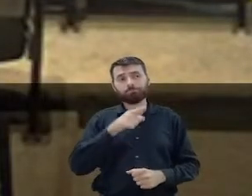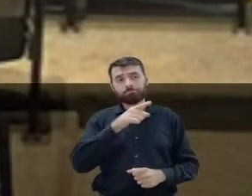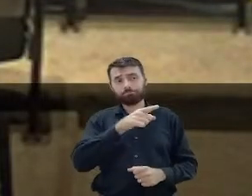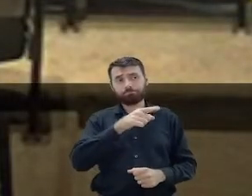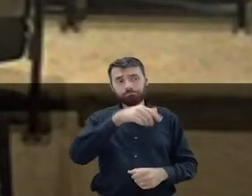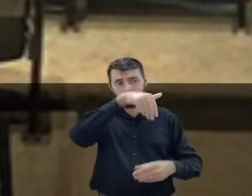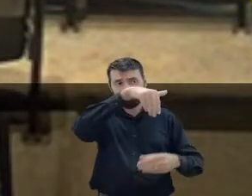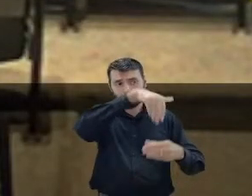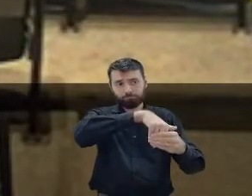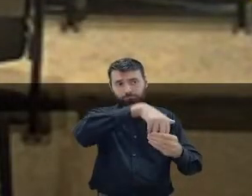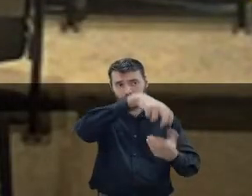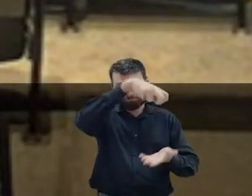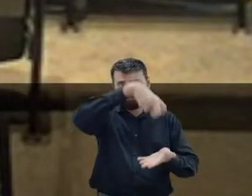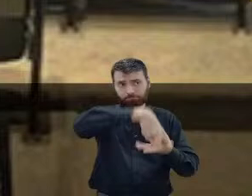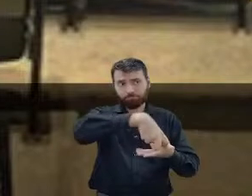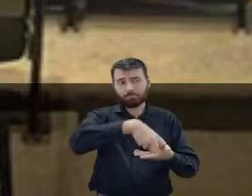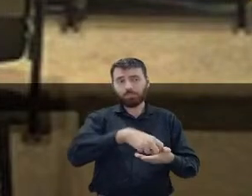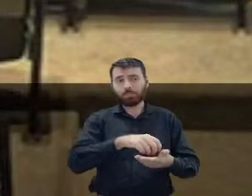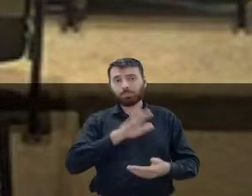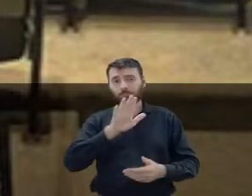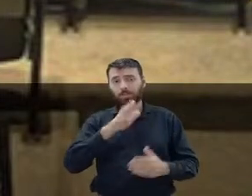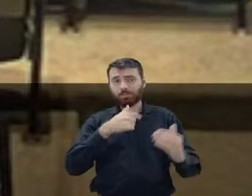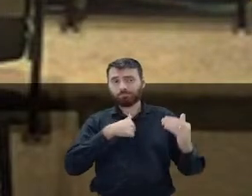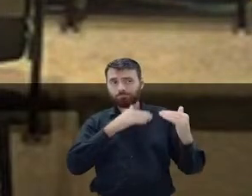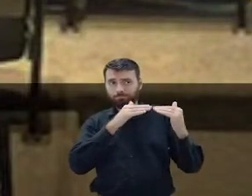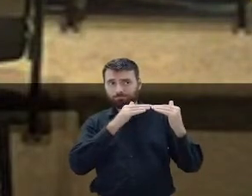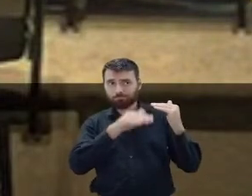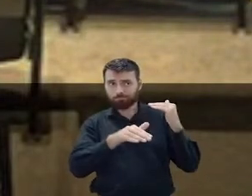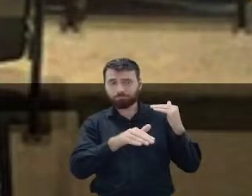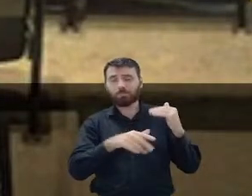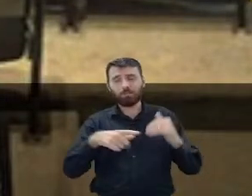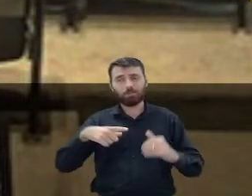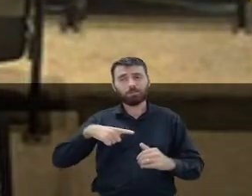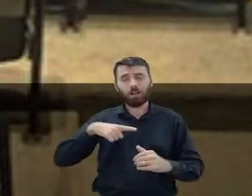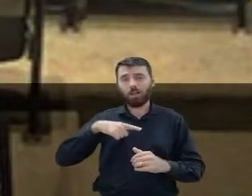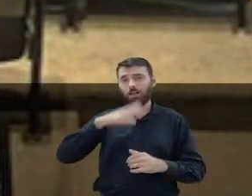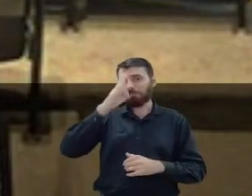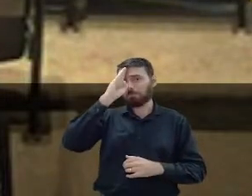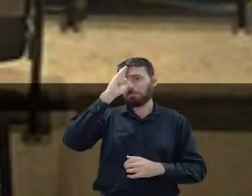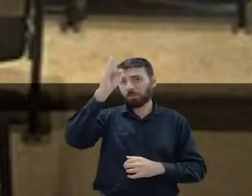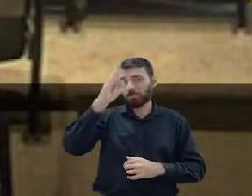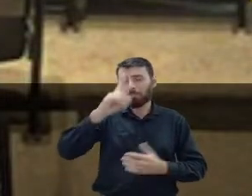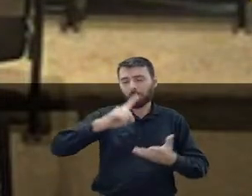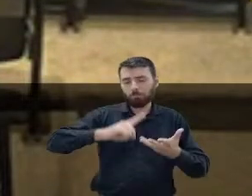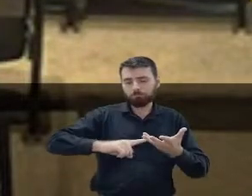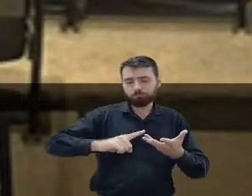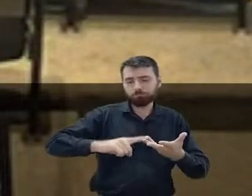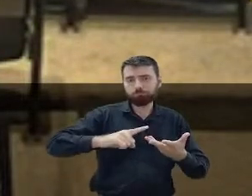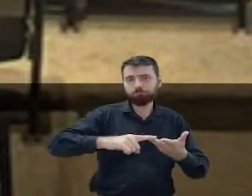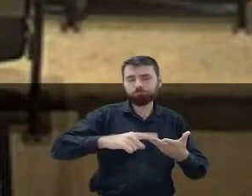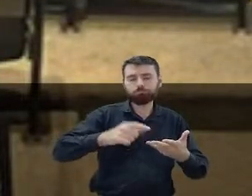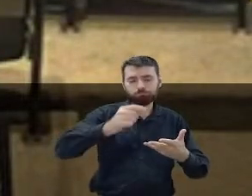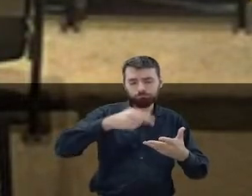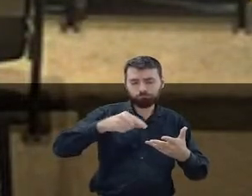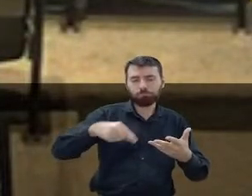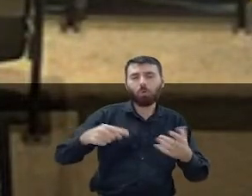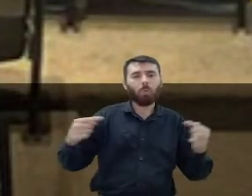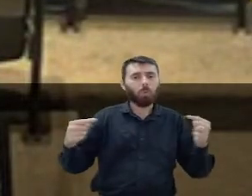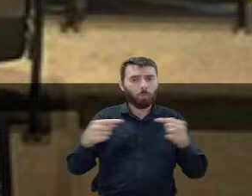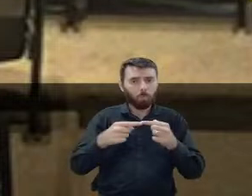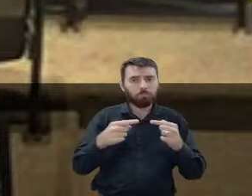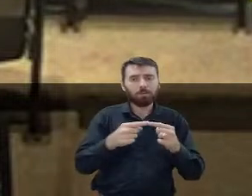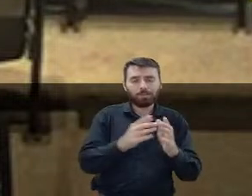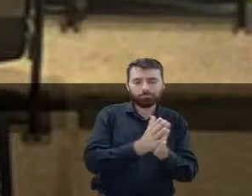respeitável sentença, encontram-se provados os requisitos principais do vínculo empregatício, quais sejam a onerosidade e a